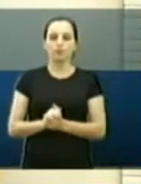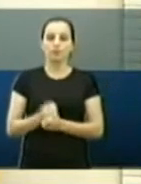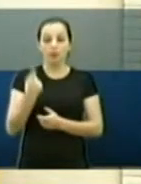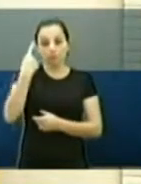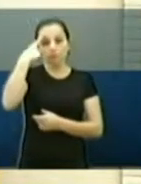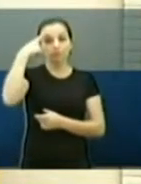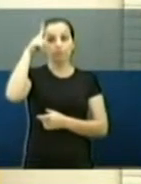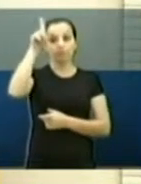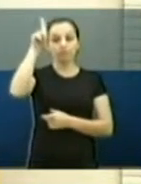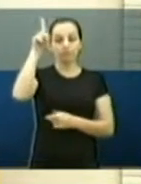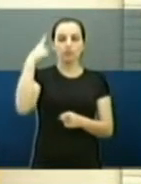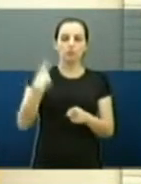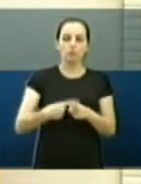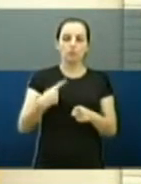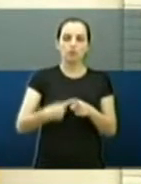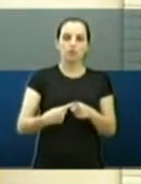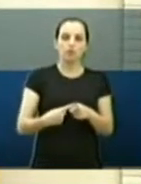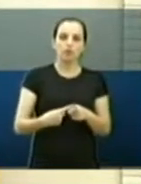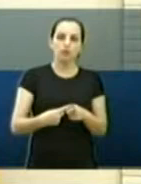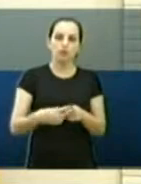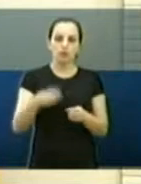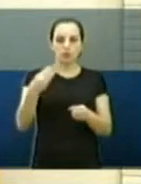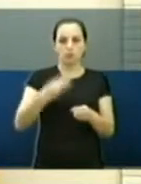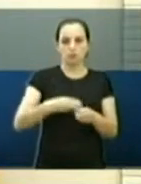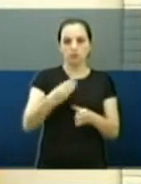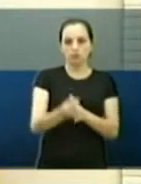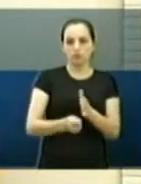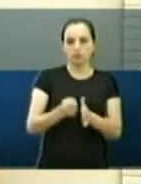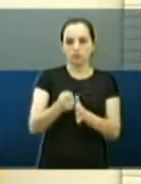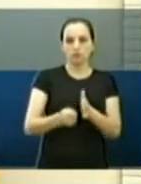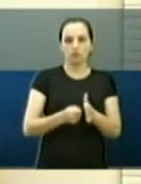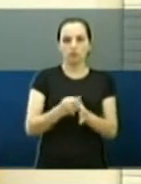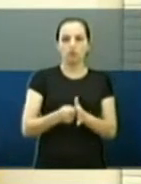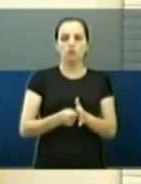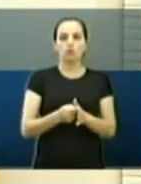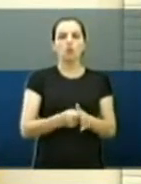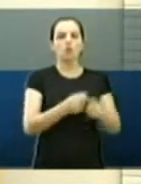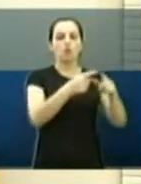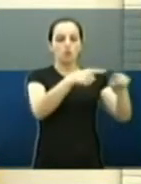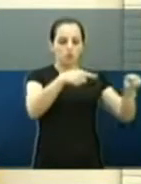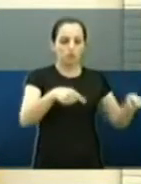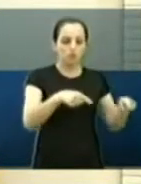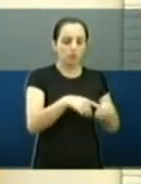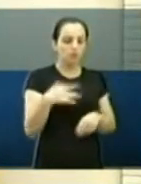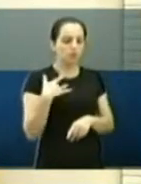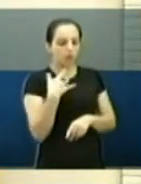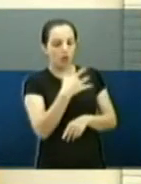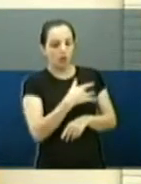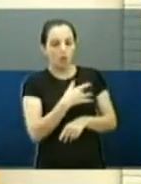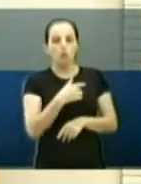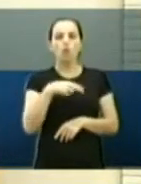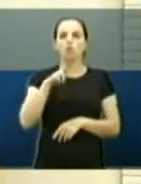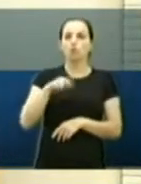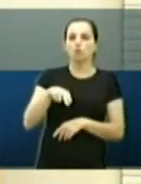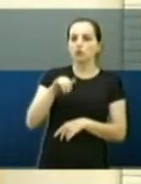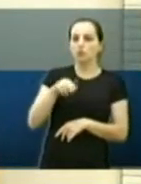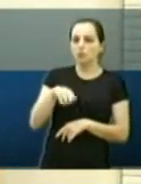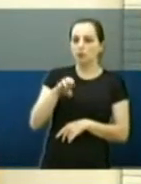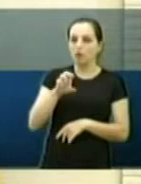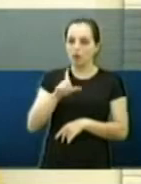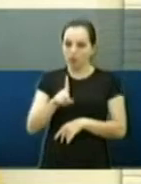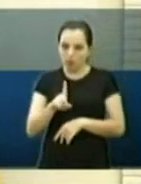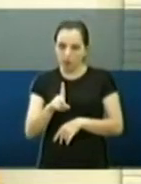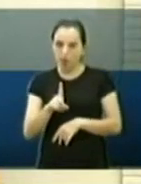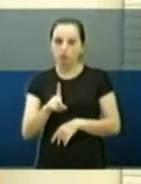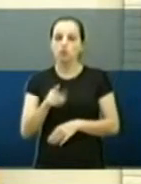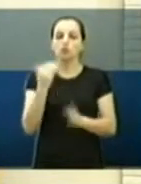ideia, por que não o município de Araraquara, no posto de saúde e no pré-natal, a Unimed de Araraquara, no seu programa